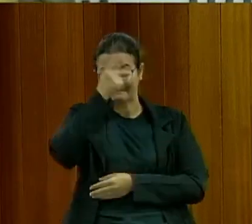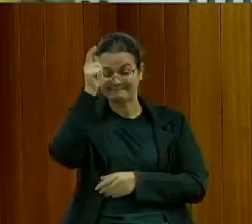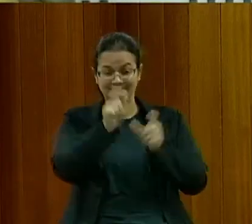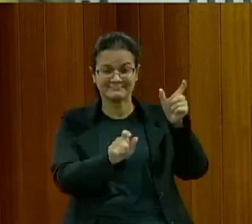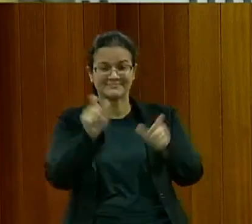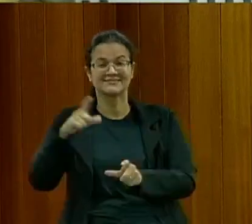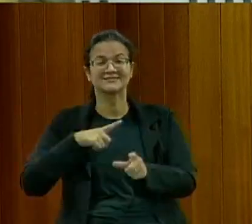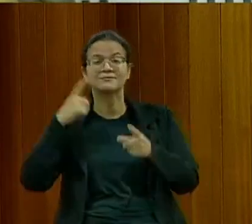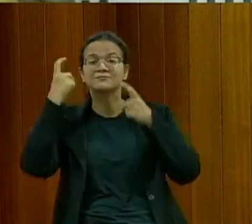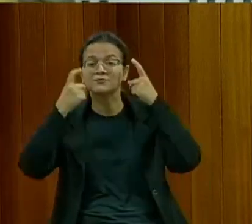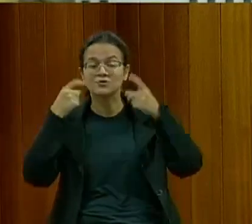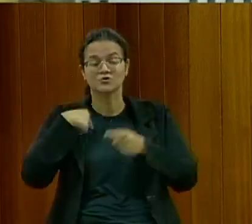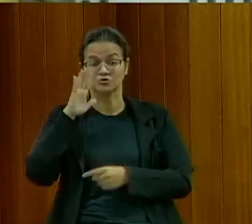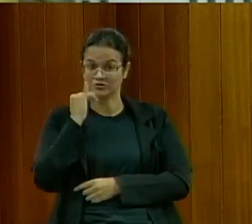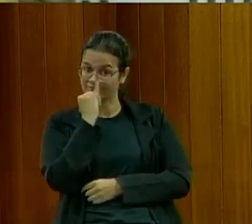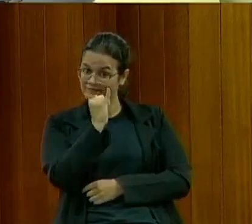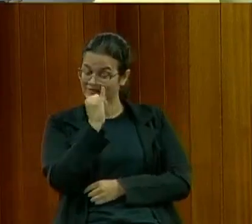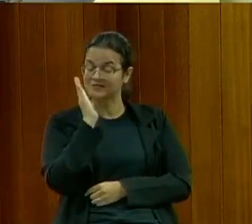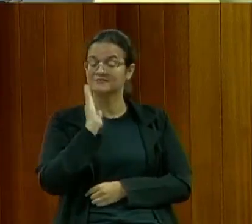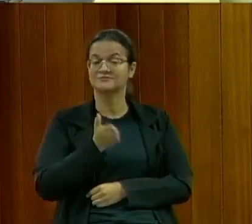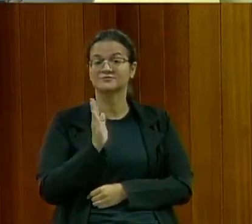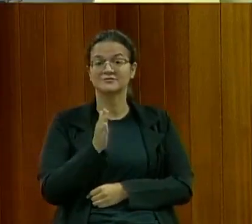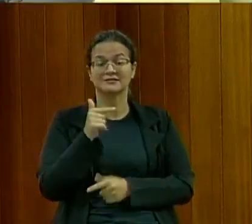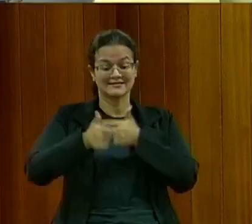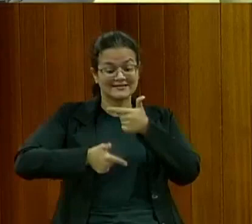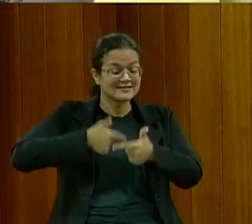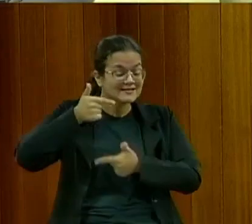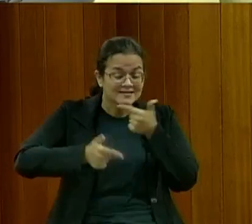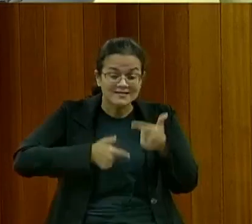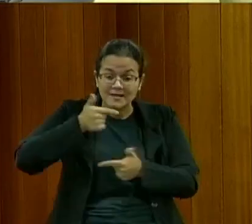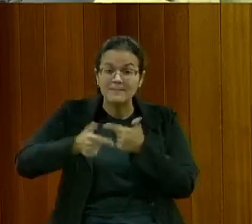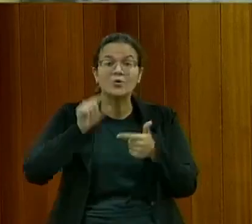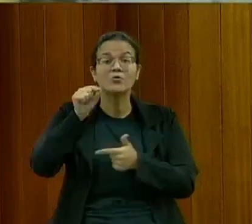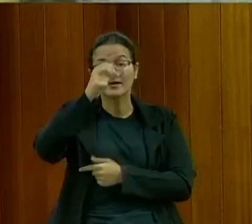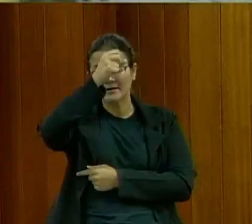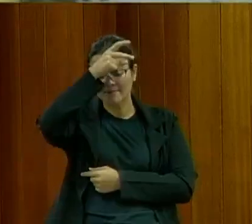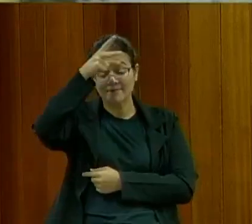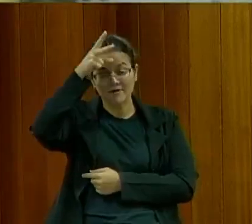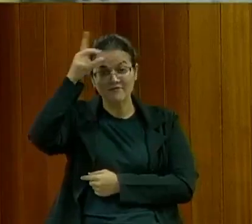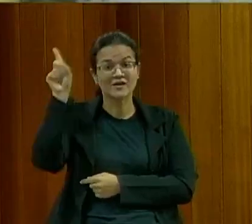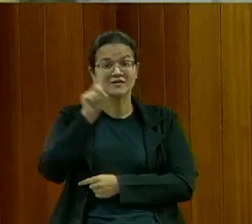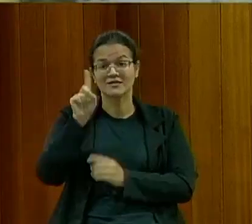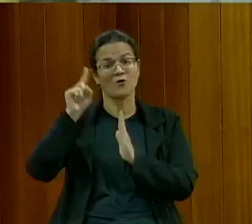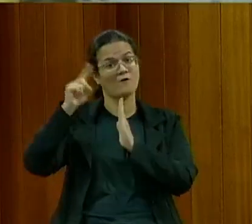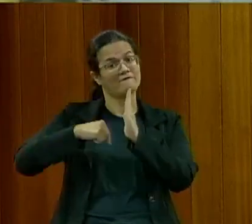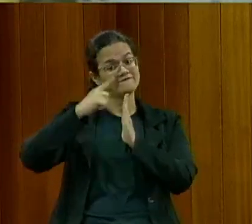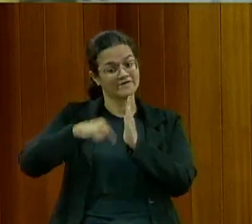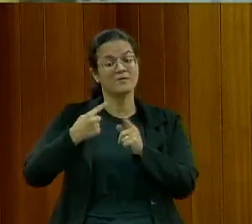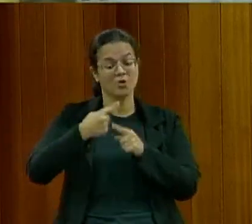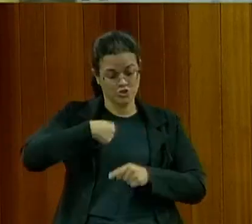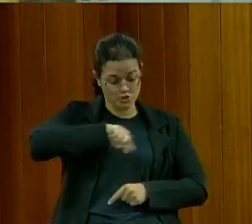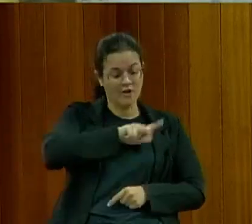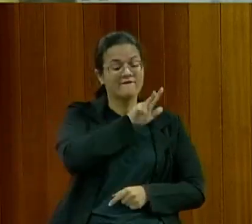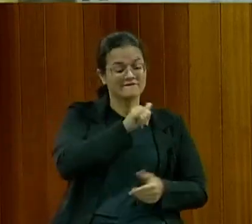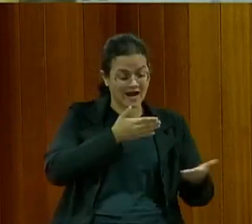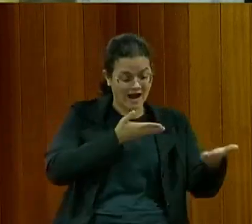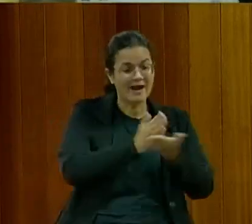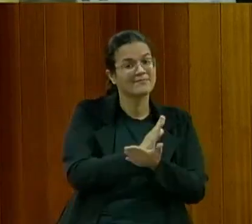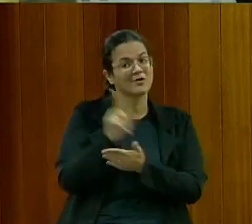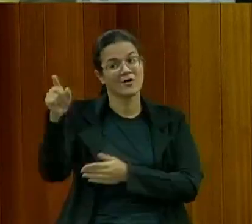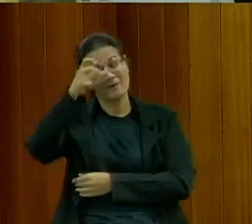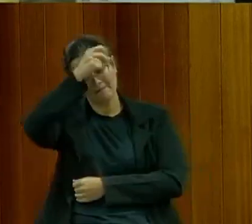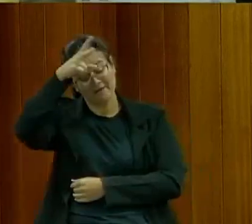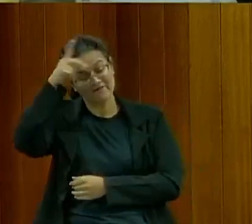uma. Trabalhar lá em cima para que o prefeito não veste, que aprovar, nós vamos aprovar. Trabalhou com o prefeito para ele não vetar esse projeto, Vossa